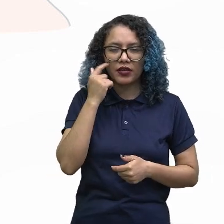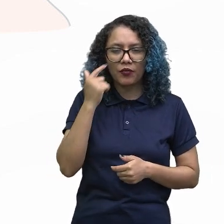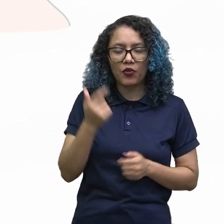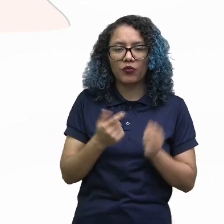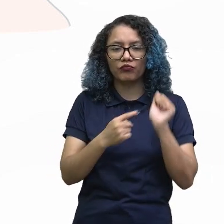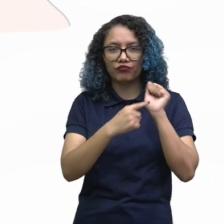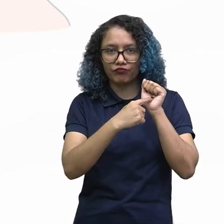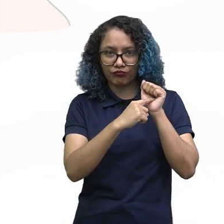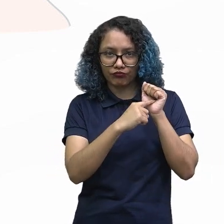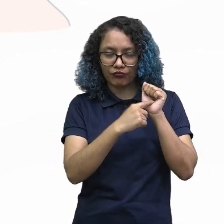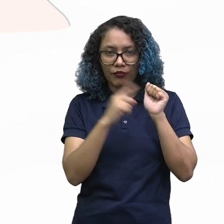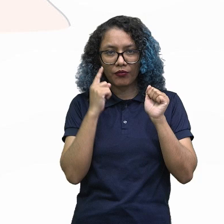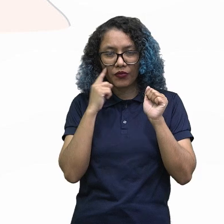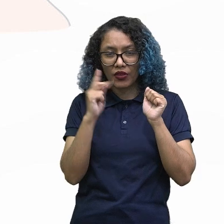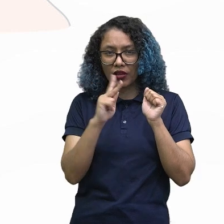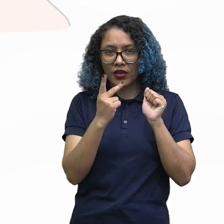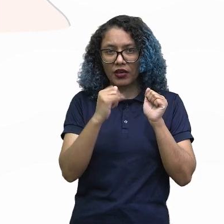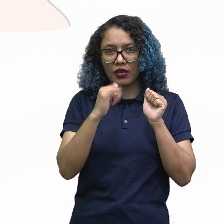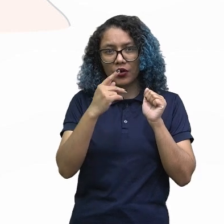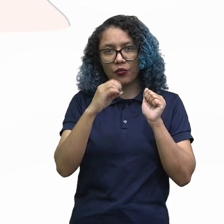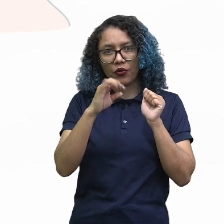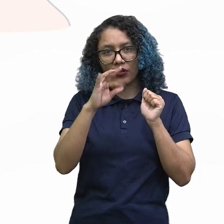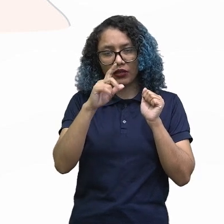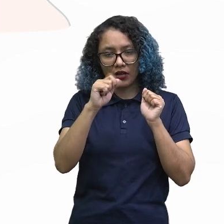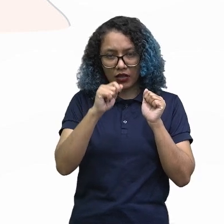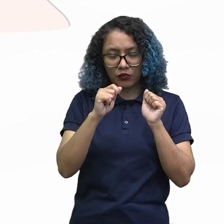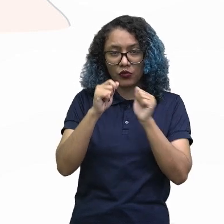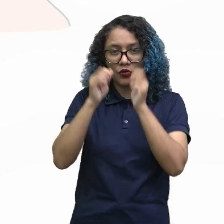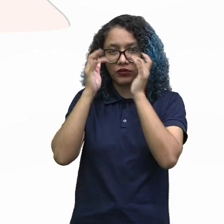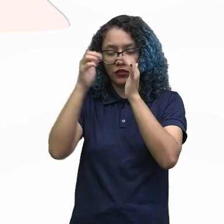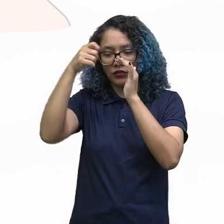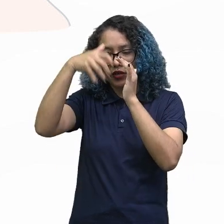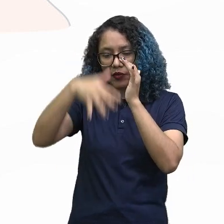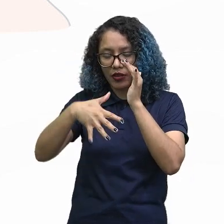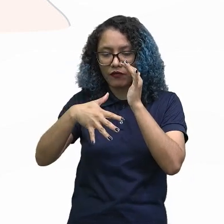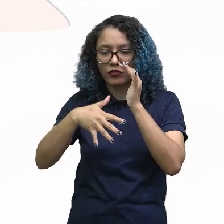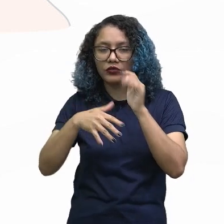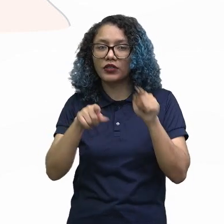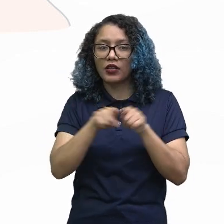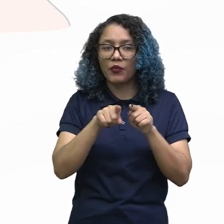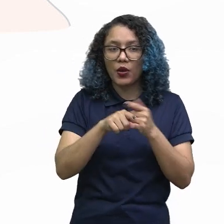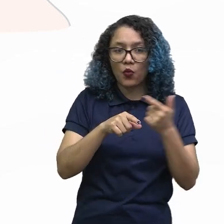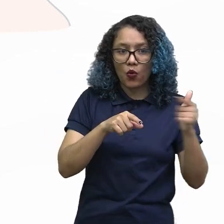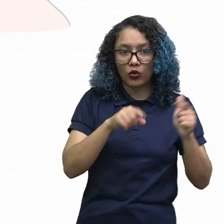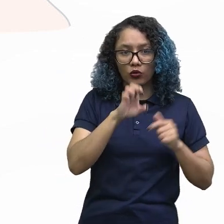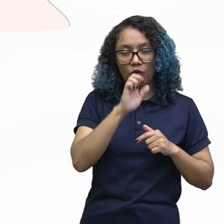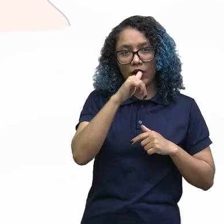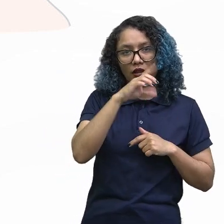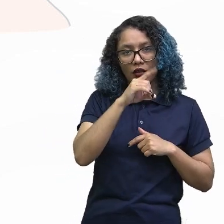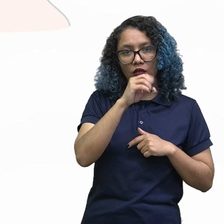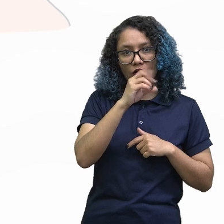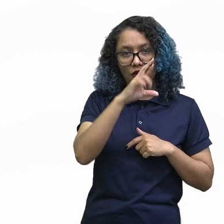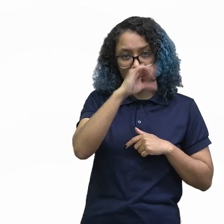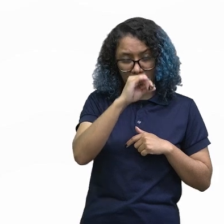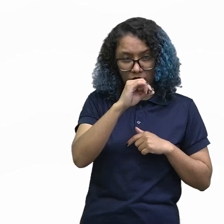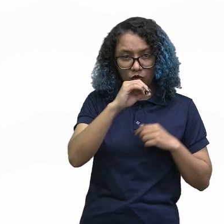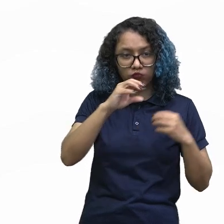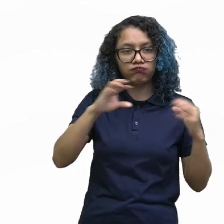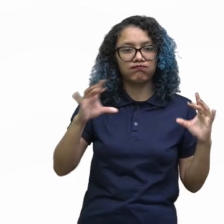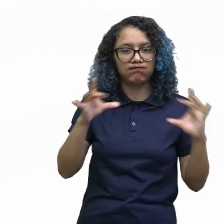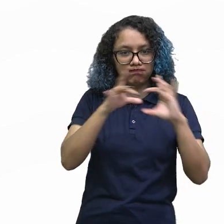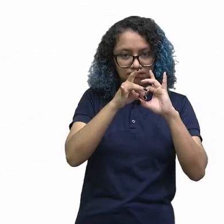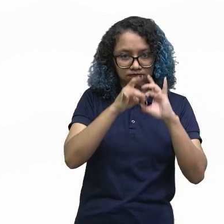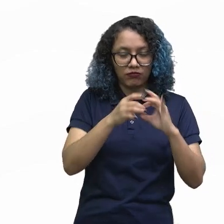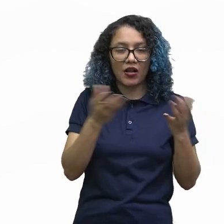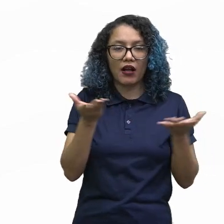hipotálamo, e ele faz a integração do sistema nervoso e endócrino, certo? Vamos observar aí as glândulas do sistema